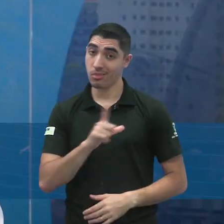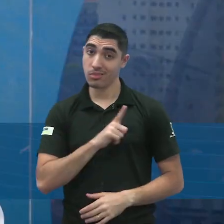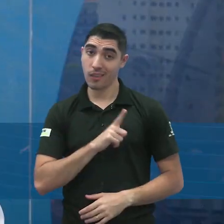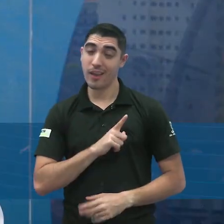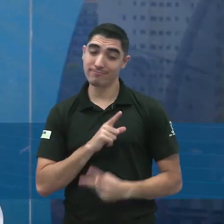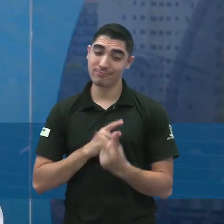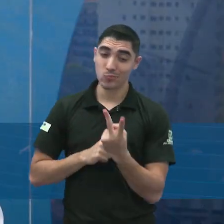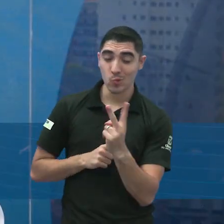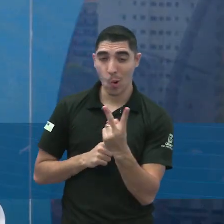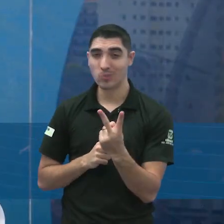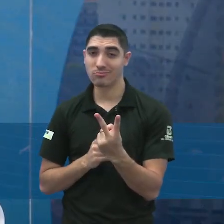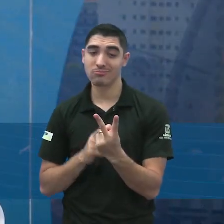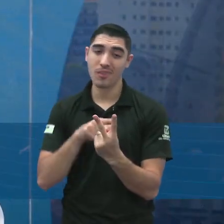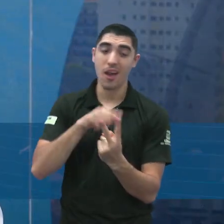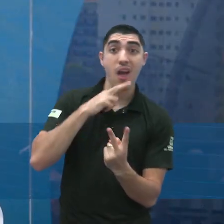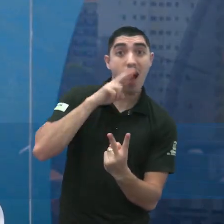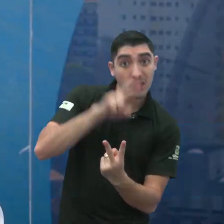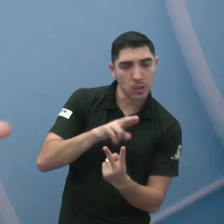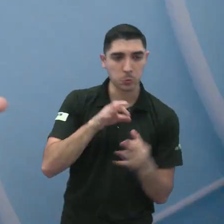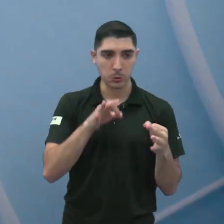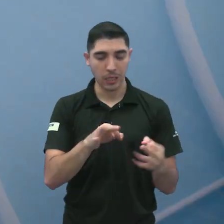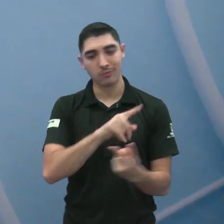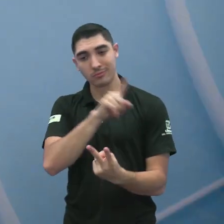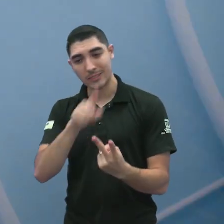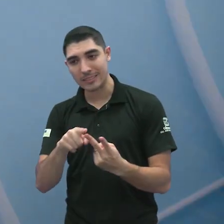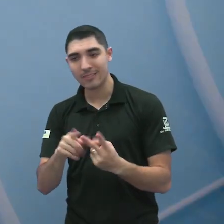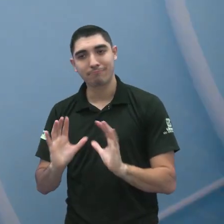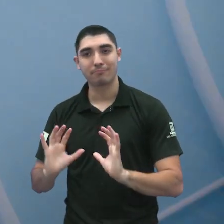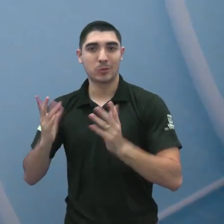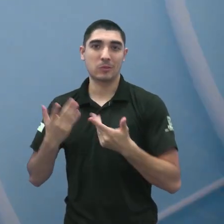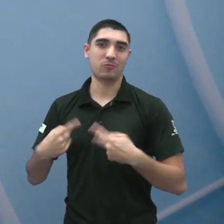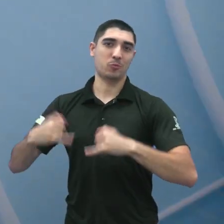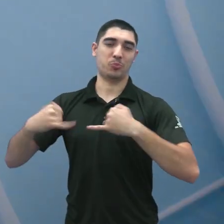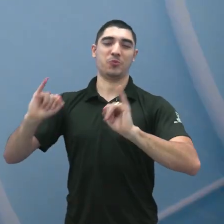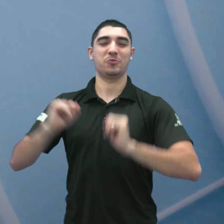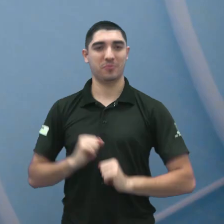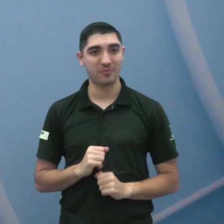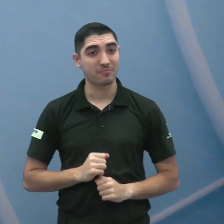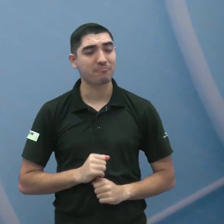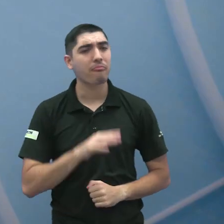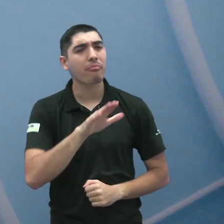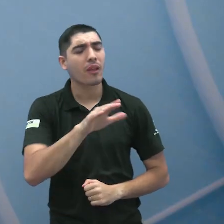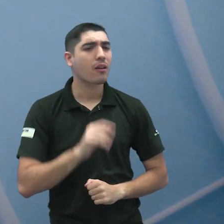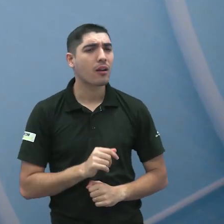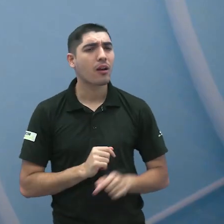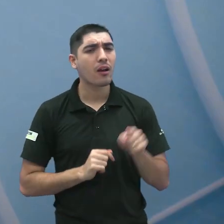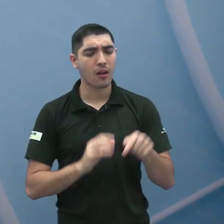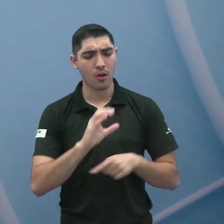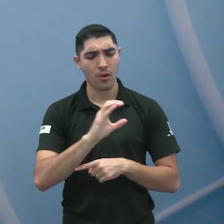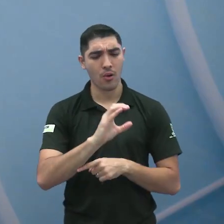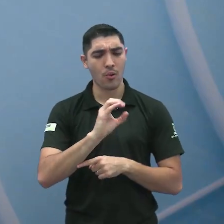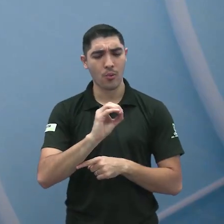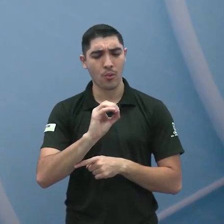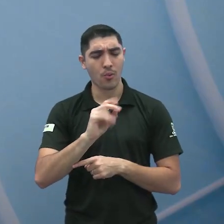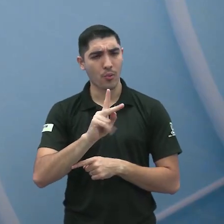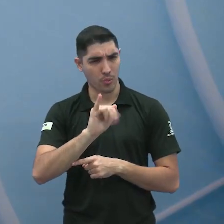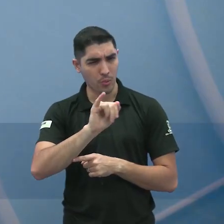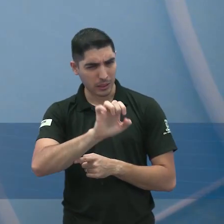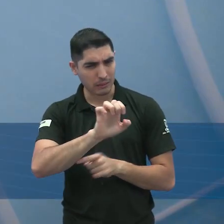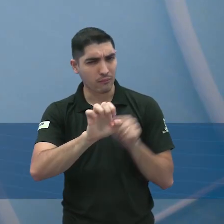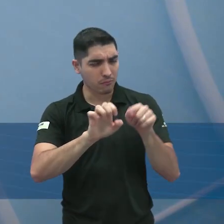esses dois momentos, racionais e irracionais. Sim, é isso aí, gente. Olha, aceitar cookies. Você com certeza